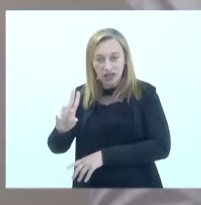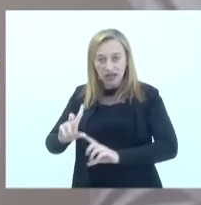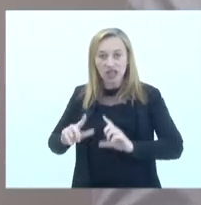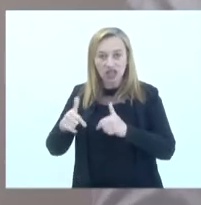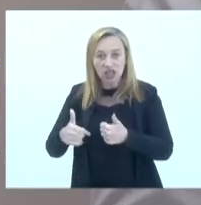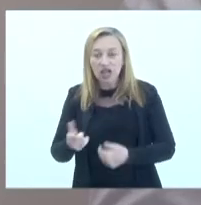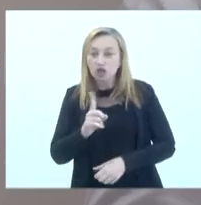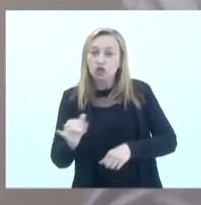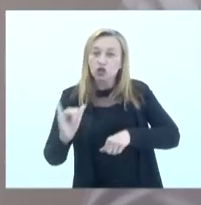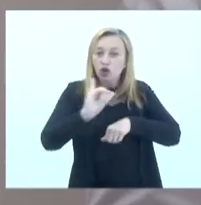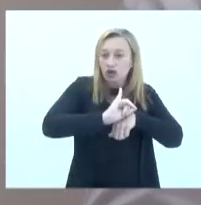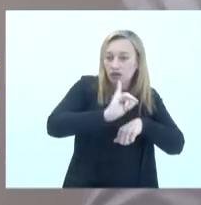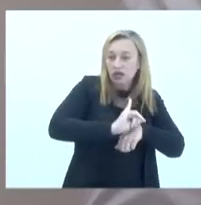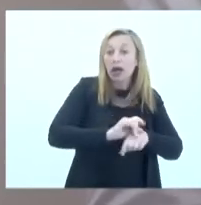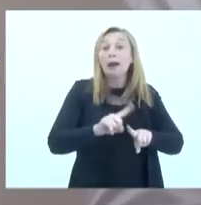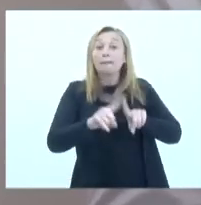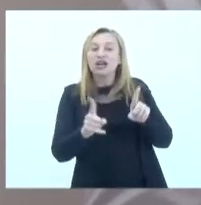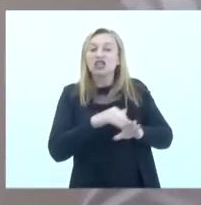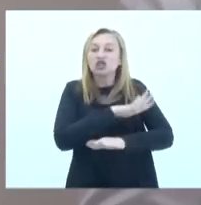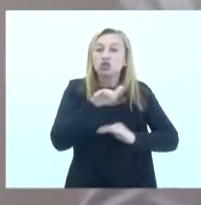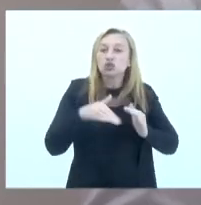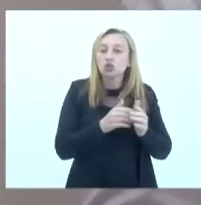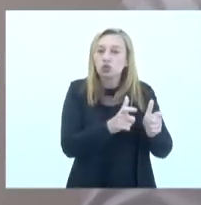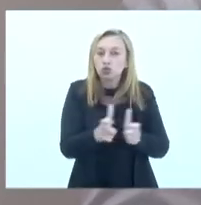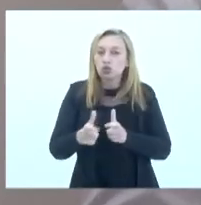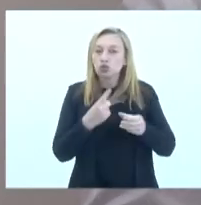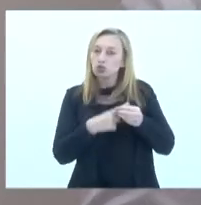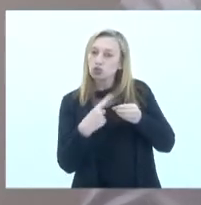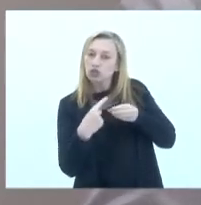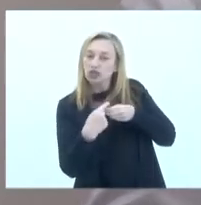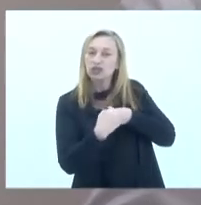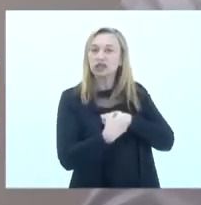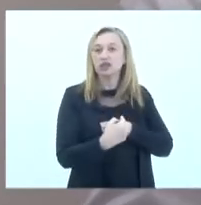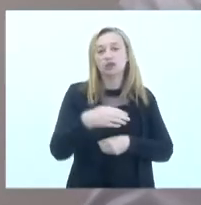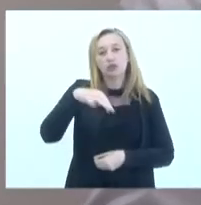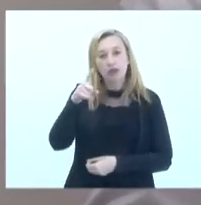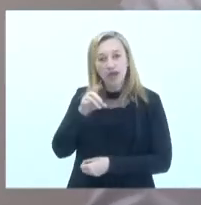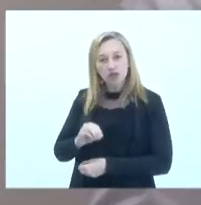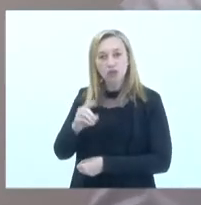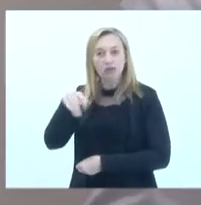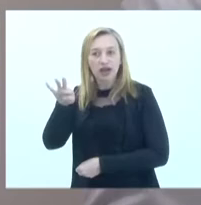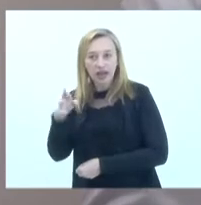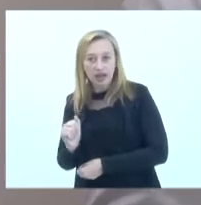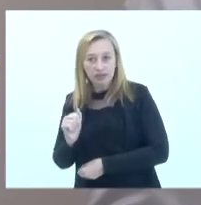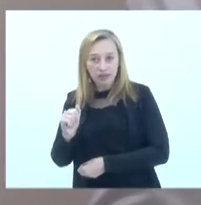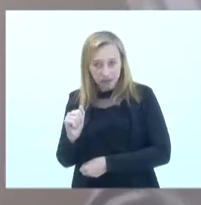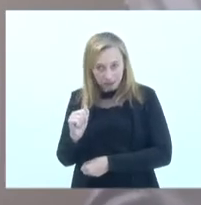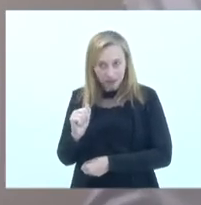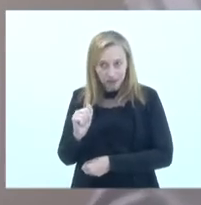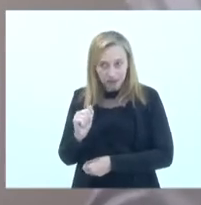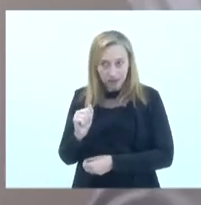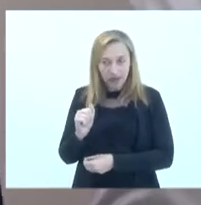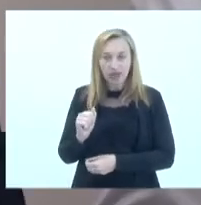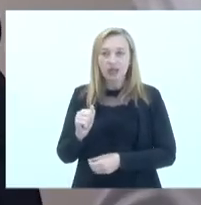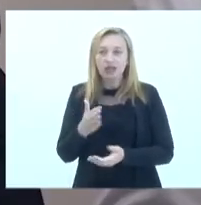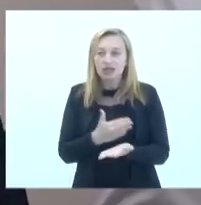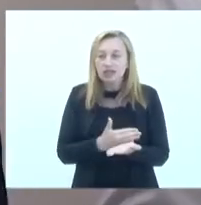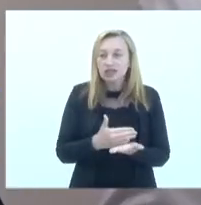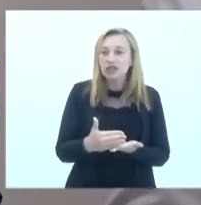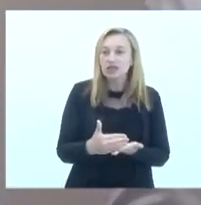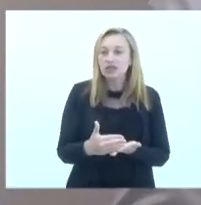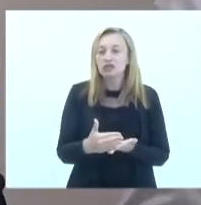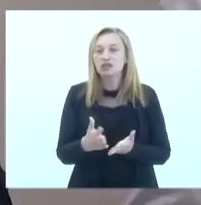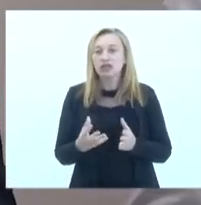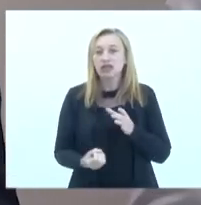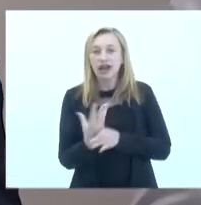Volta Redonda, mas em todos os municípios do Médio Paraíba, a partir desta ponta de lança aqui